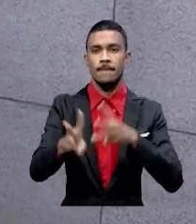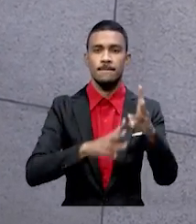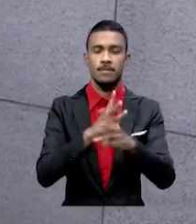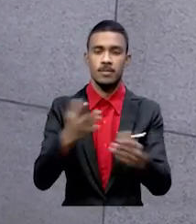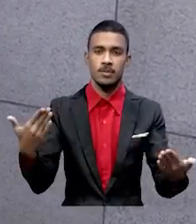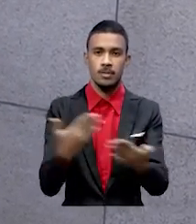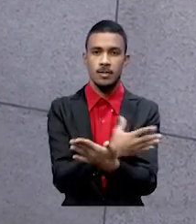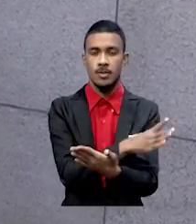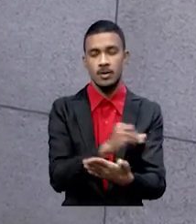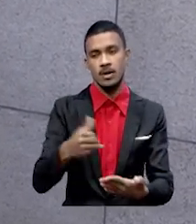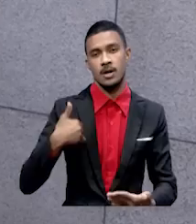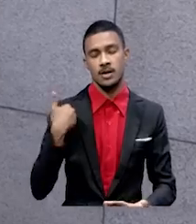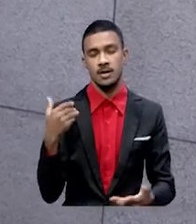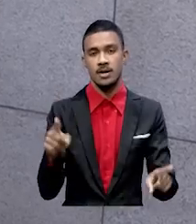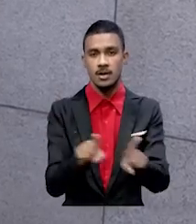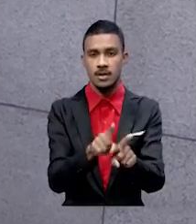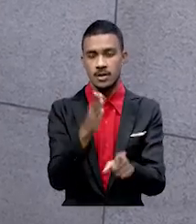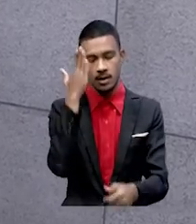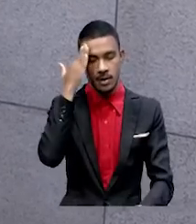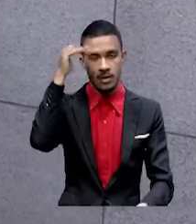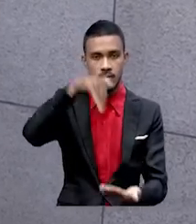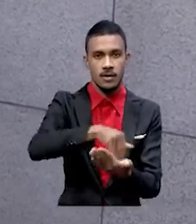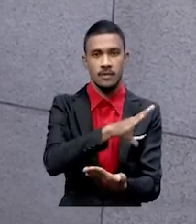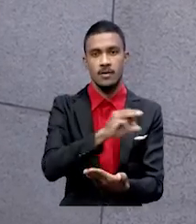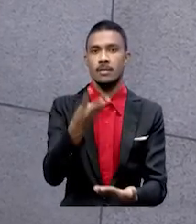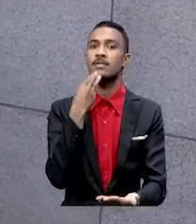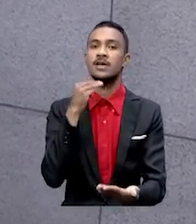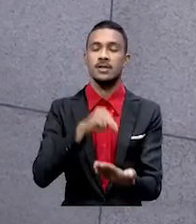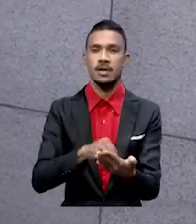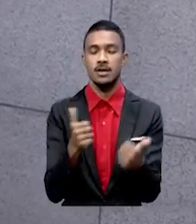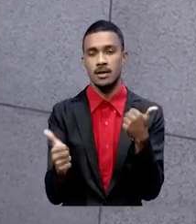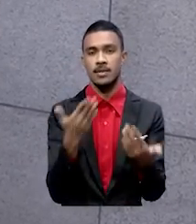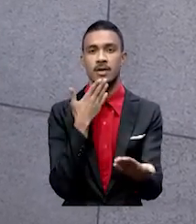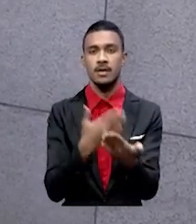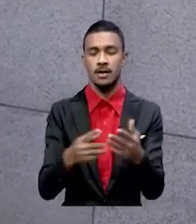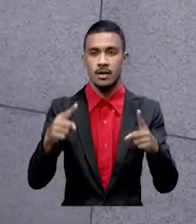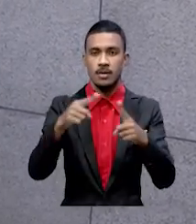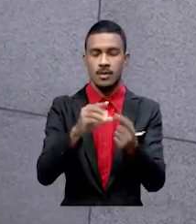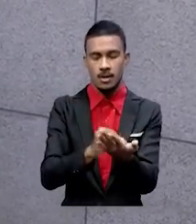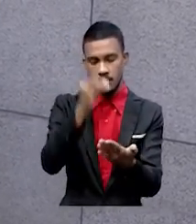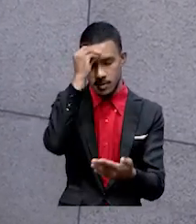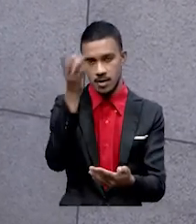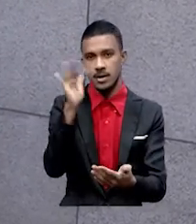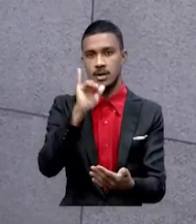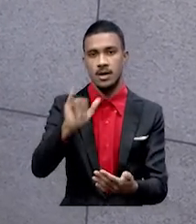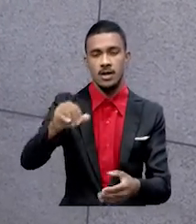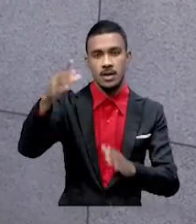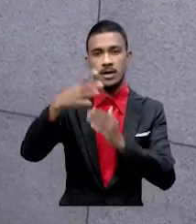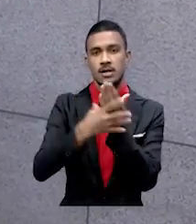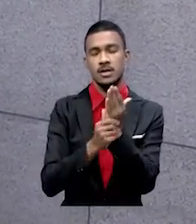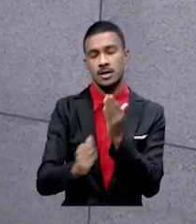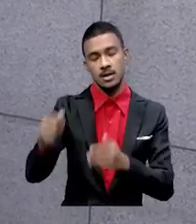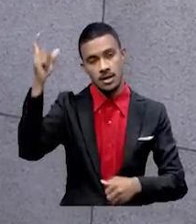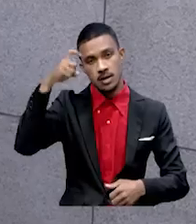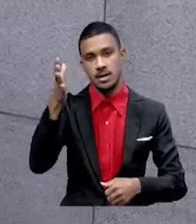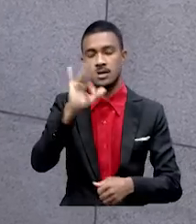da memória será refletida, né? Mensagem de Bedia, para depois para o acadêmico Sira, cientista Sira, nebe